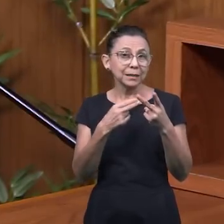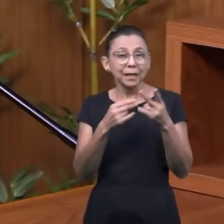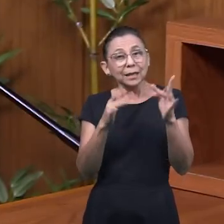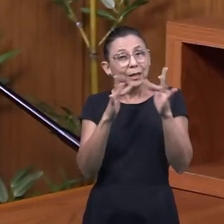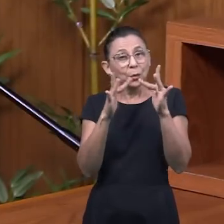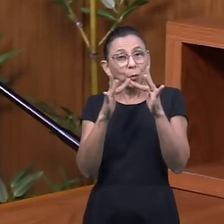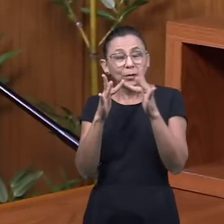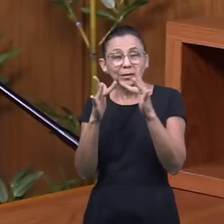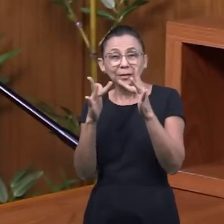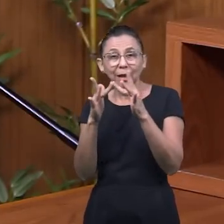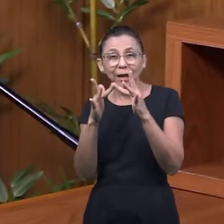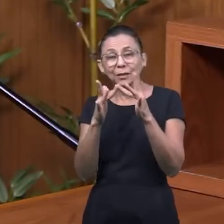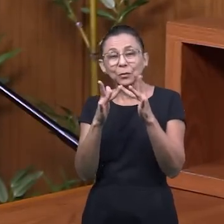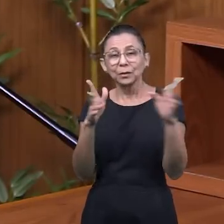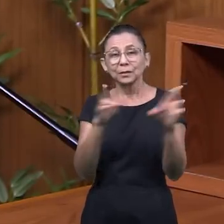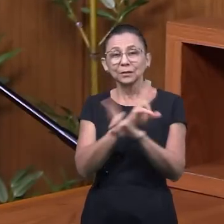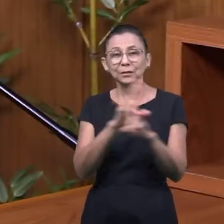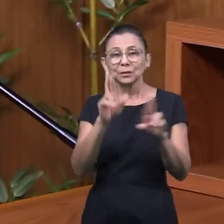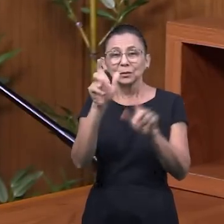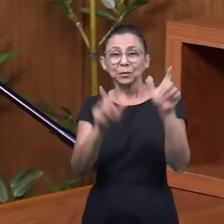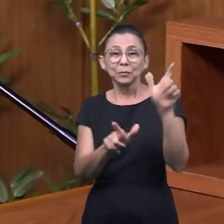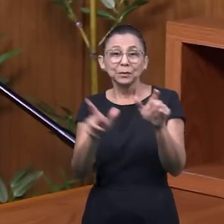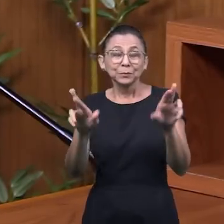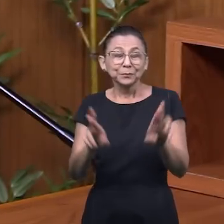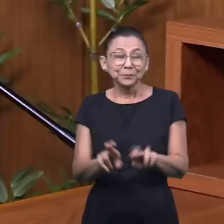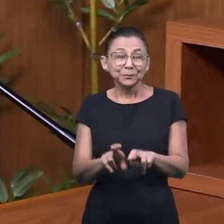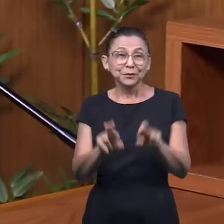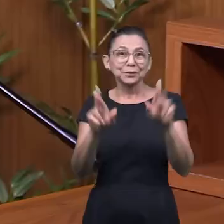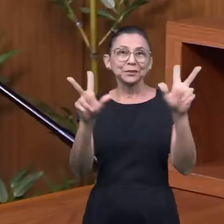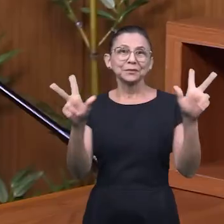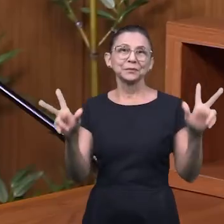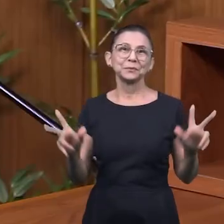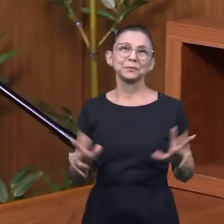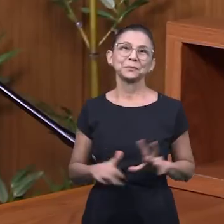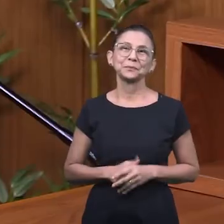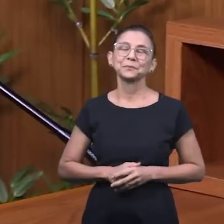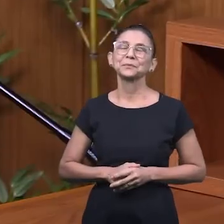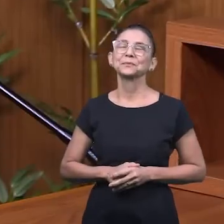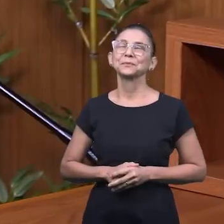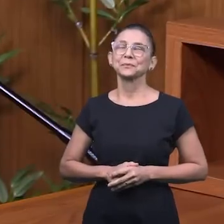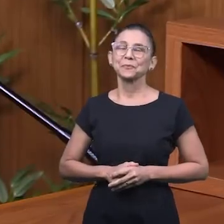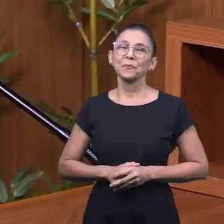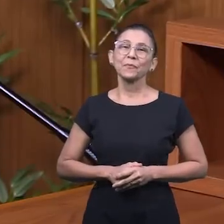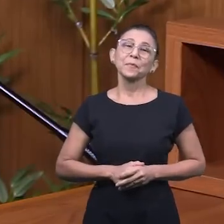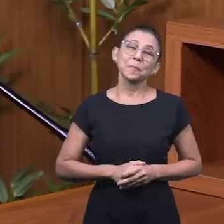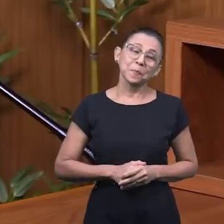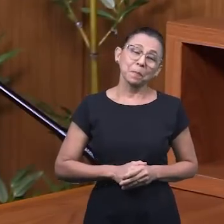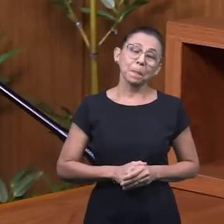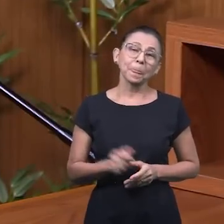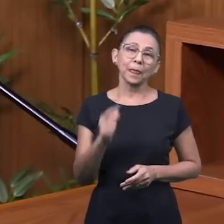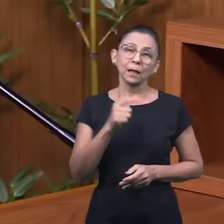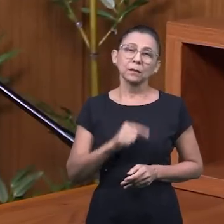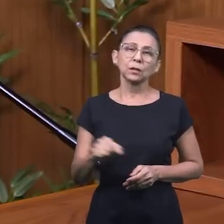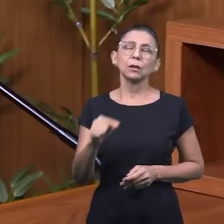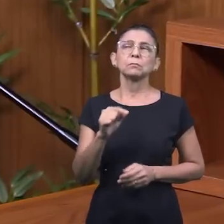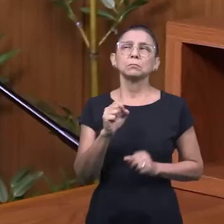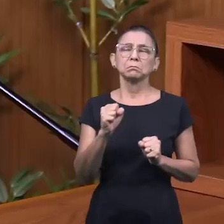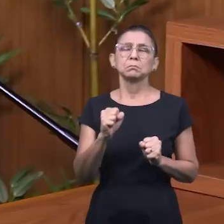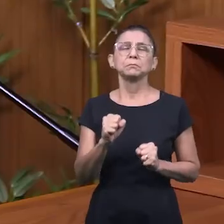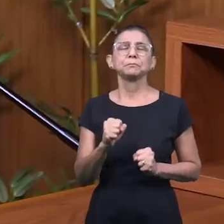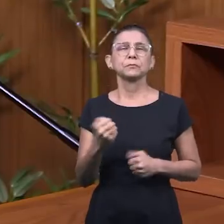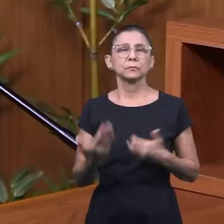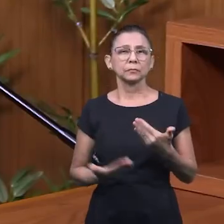muito distantes da nossa realidade, né? É tudo muito diferente. E ali a gente pode atuar como servos do Senhor,